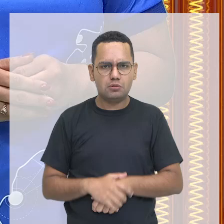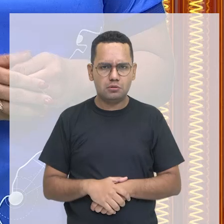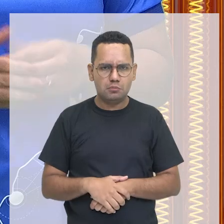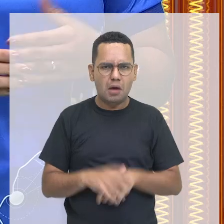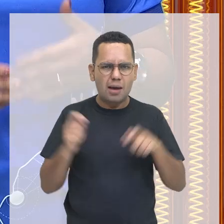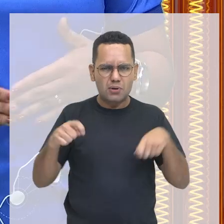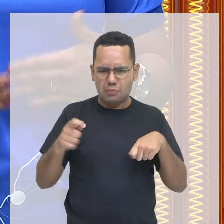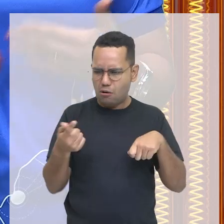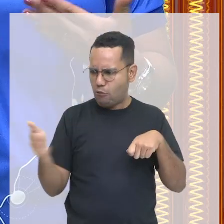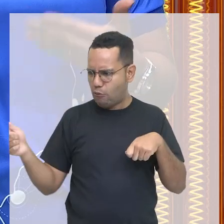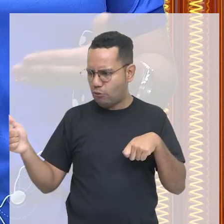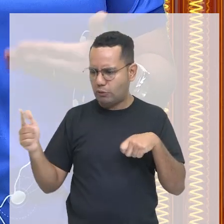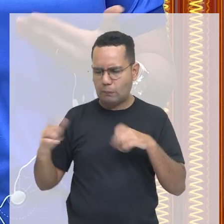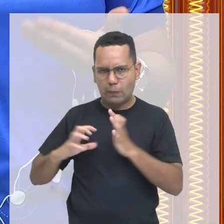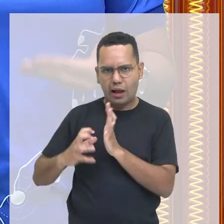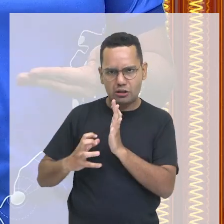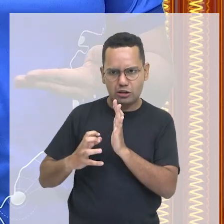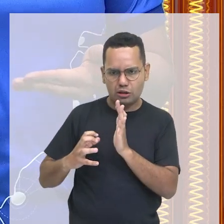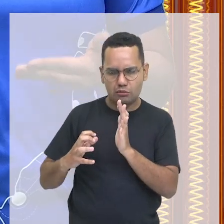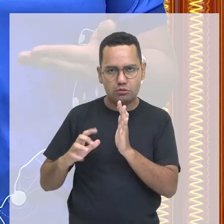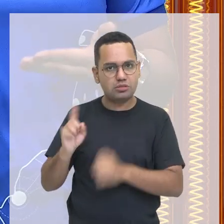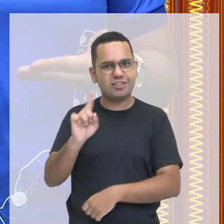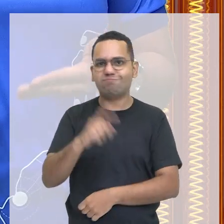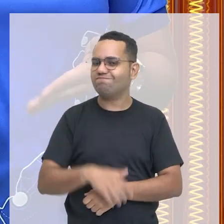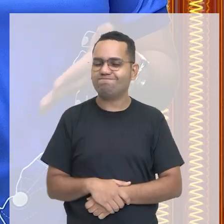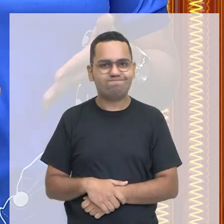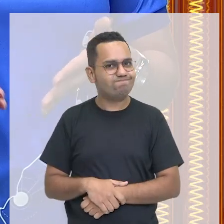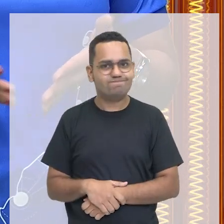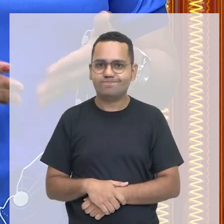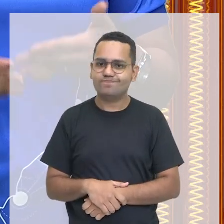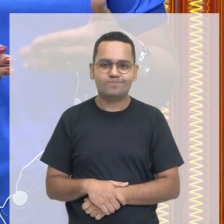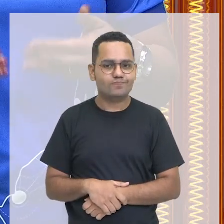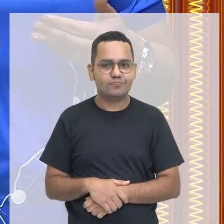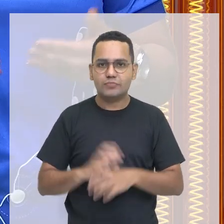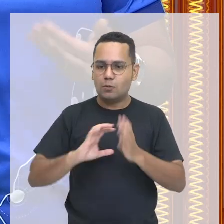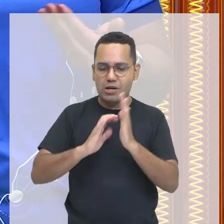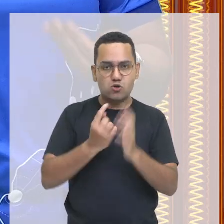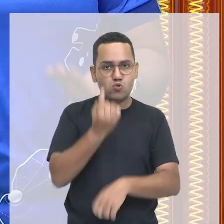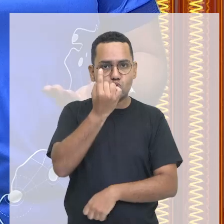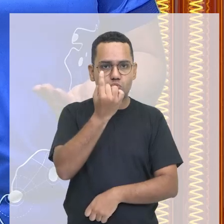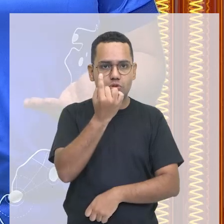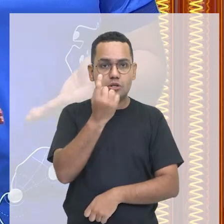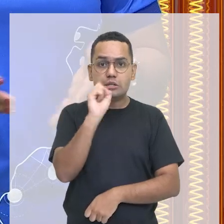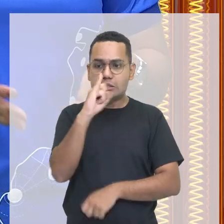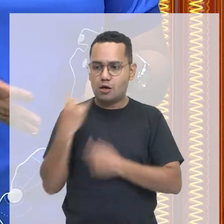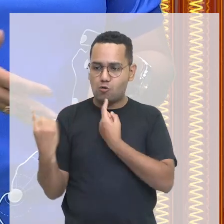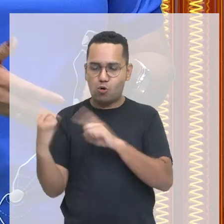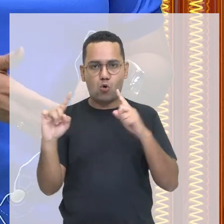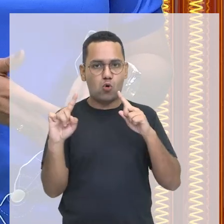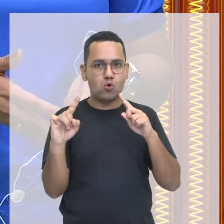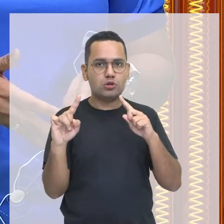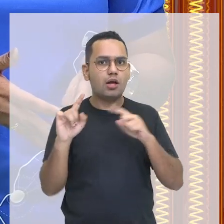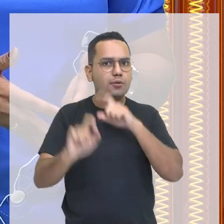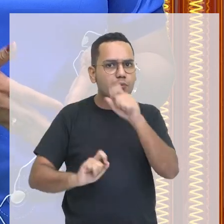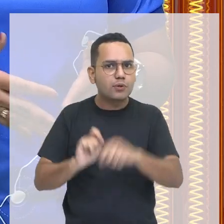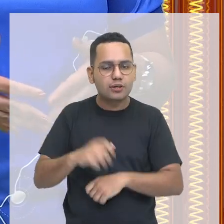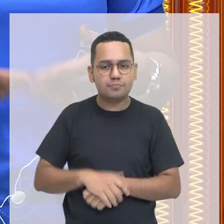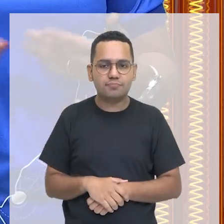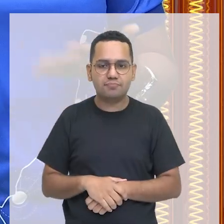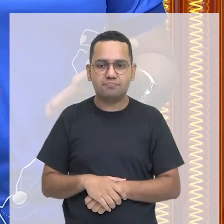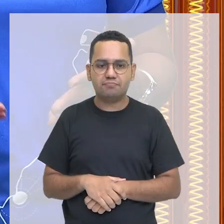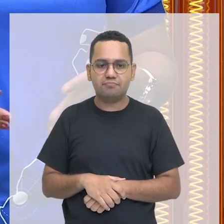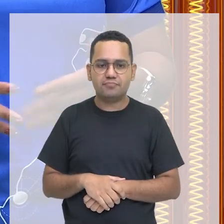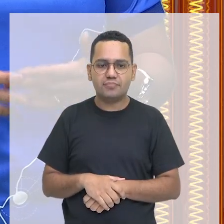a presença de outros partidos políticos, ou seja, não é permitido a oposição. Os opositores, eles